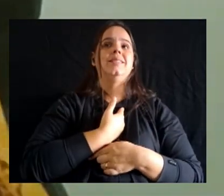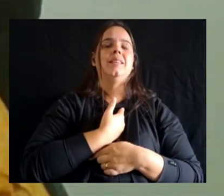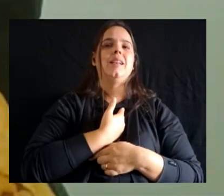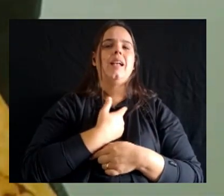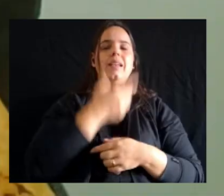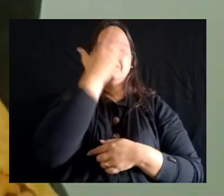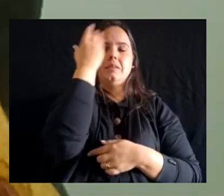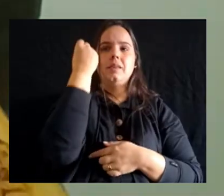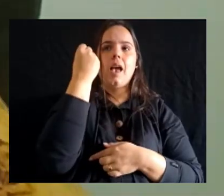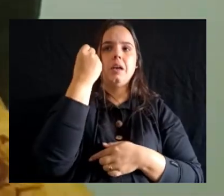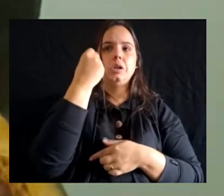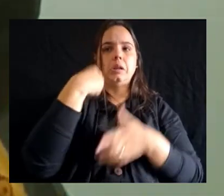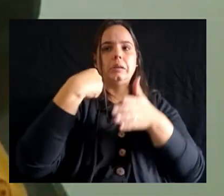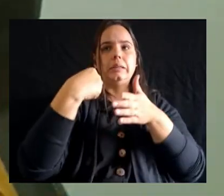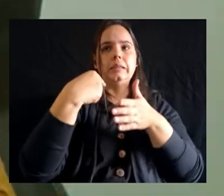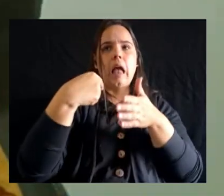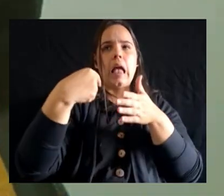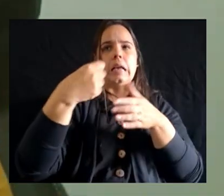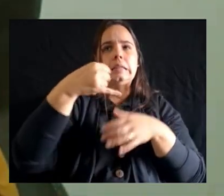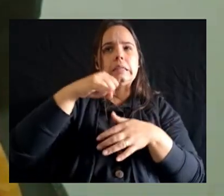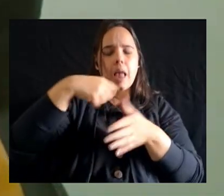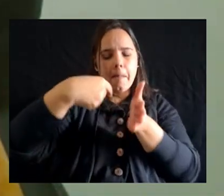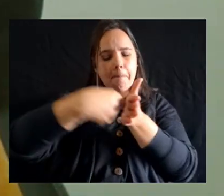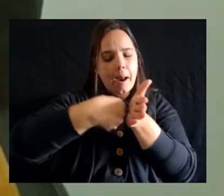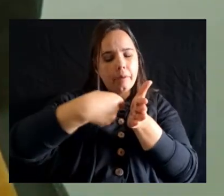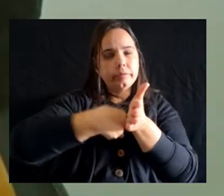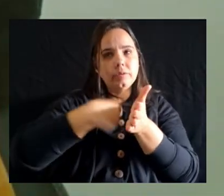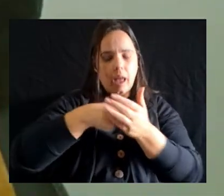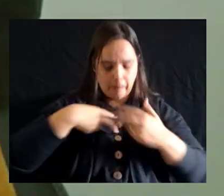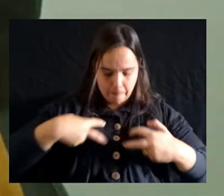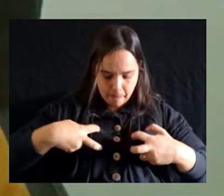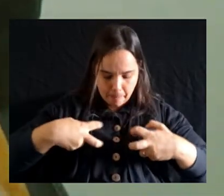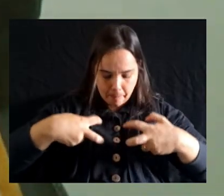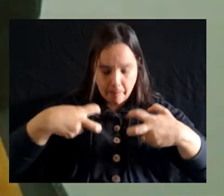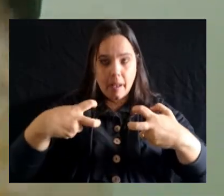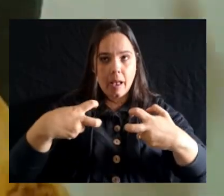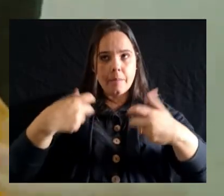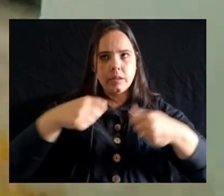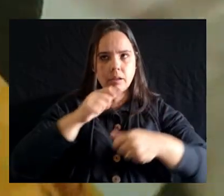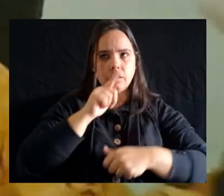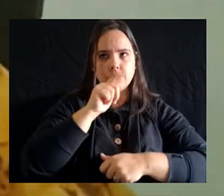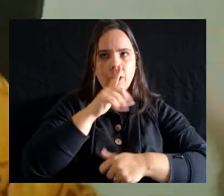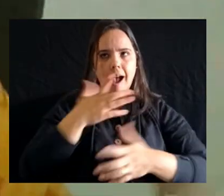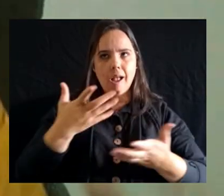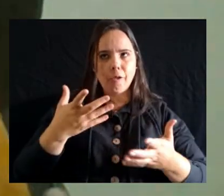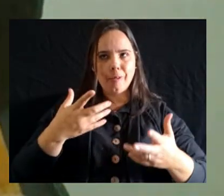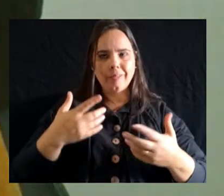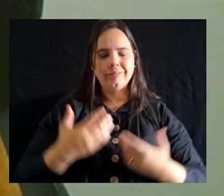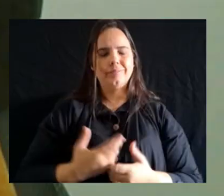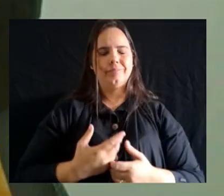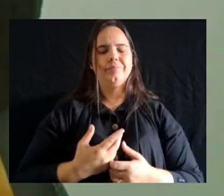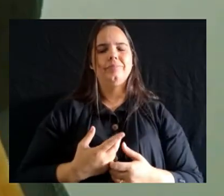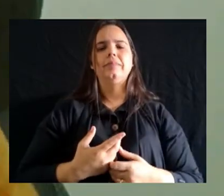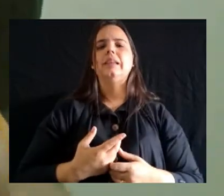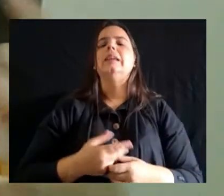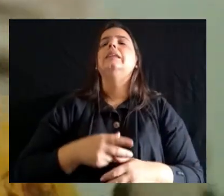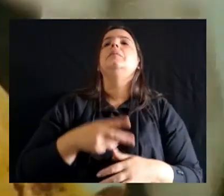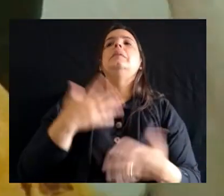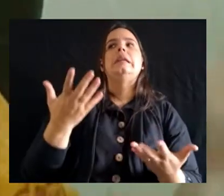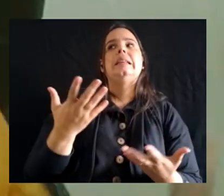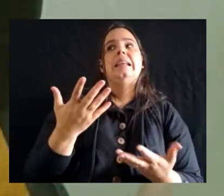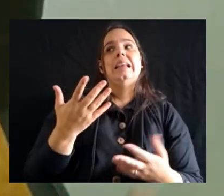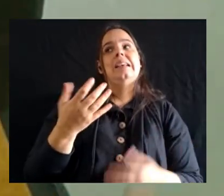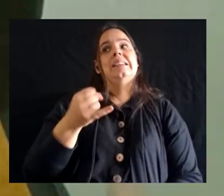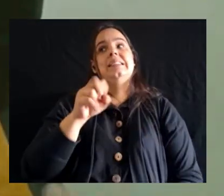gente só fica refém daquilo que aparece na nossa tela, né? Então, poxa, será que eu tô com fome mesmo? Será que é